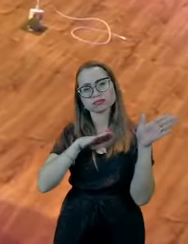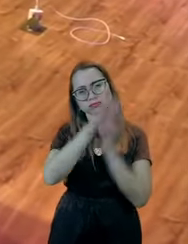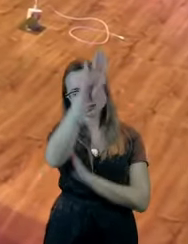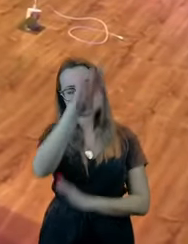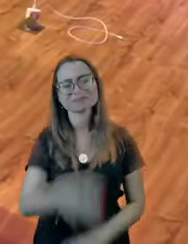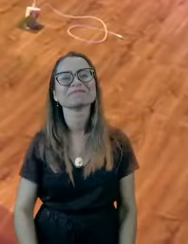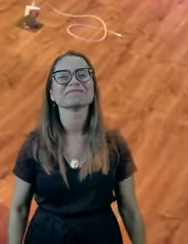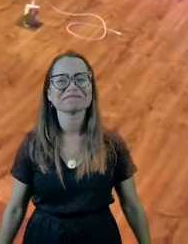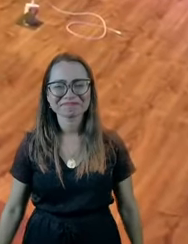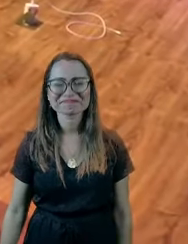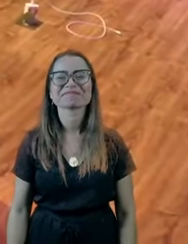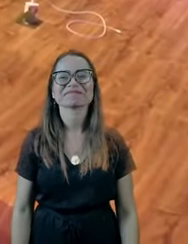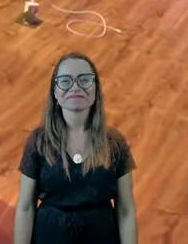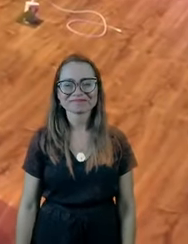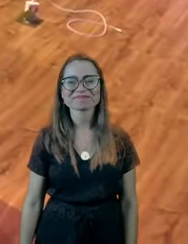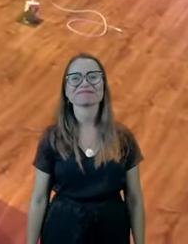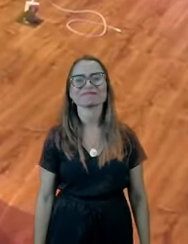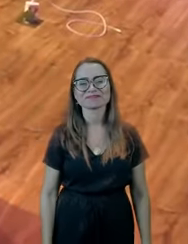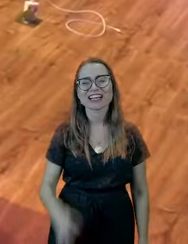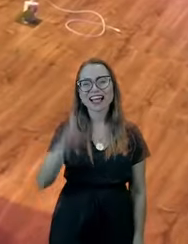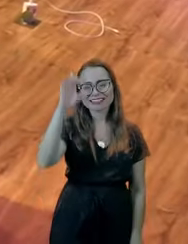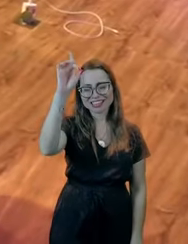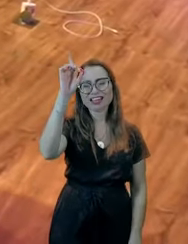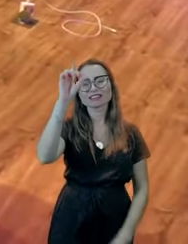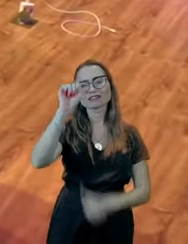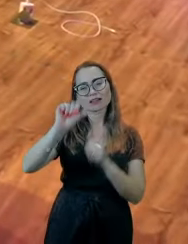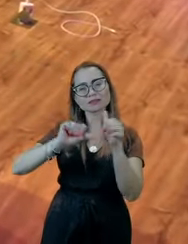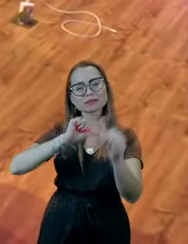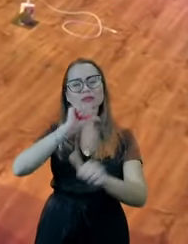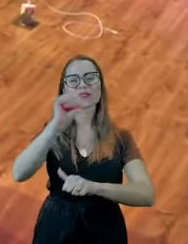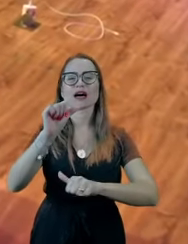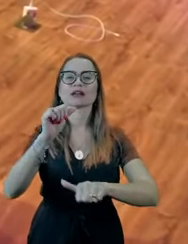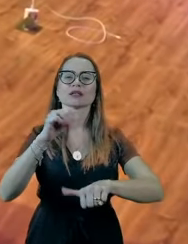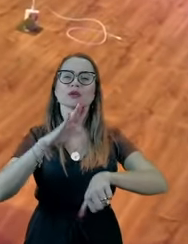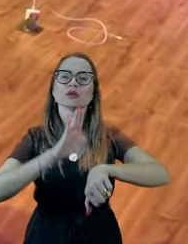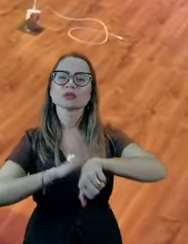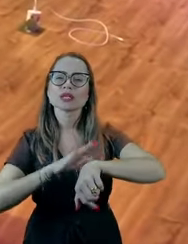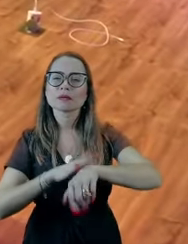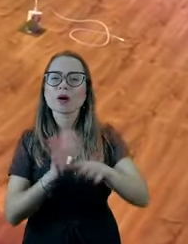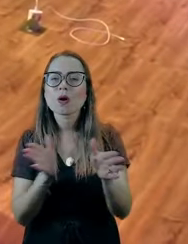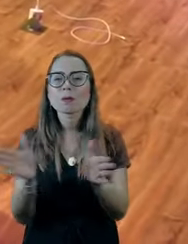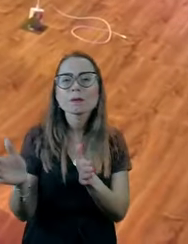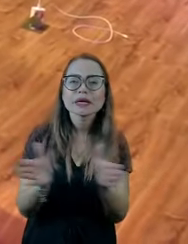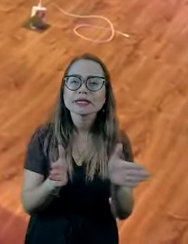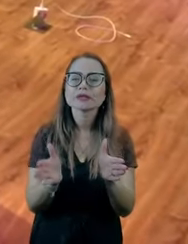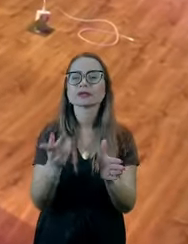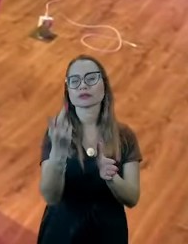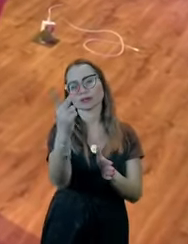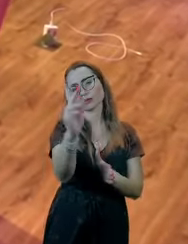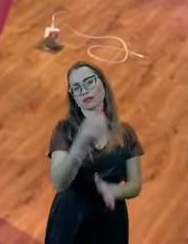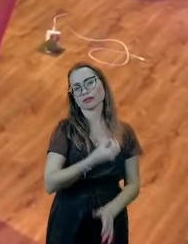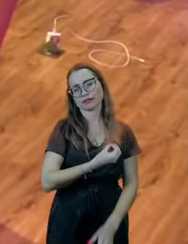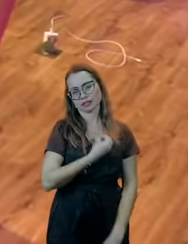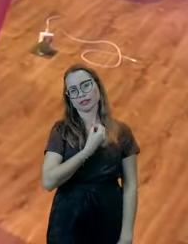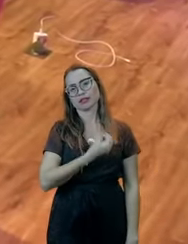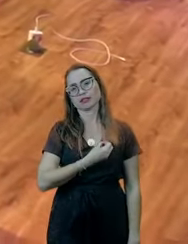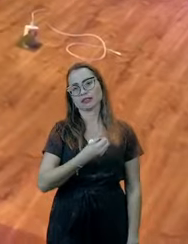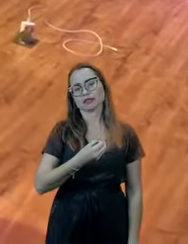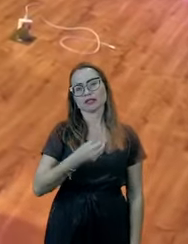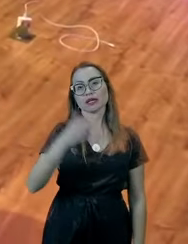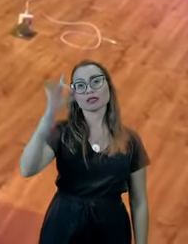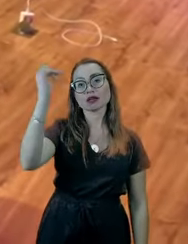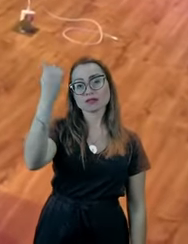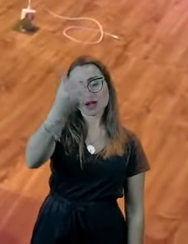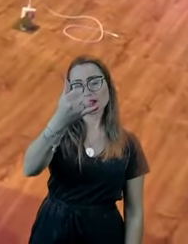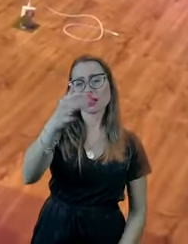Da noite para o dia, Ele vai mudar a estação. O Senhor pede para ti: seja fiel no que eu entreguei nas tuas